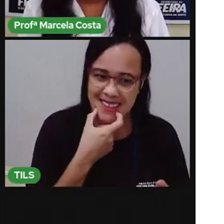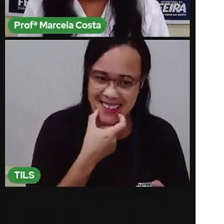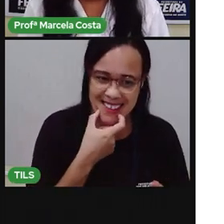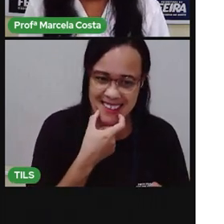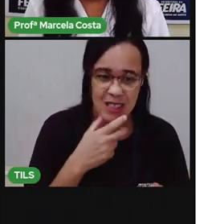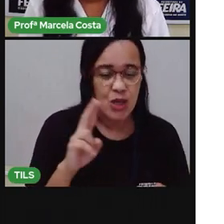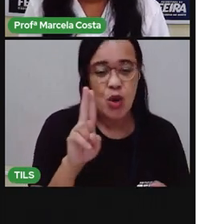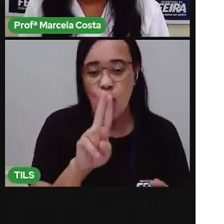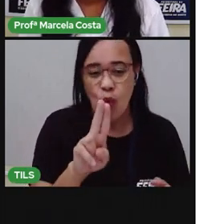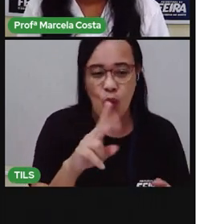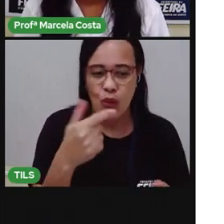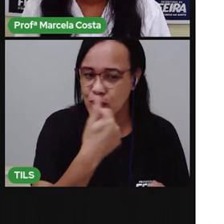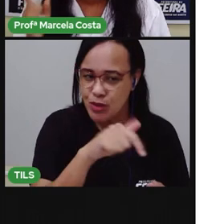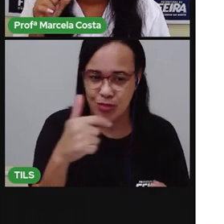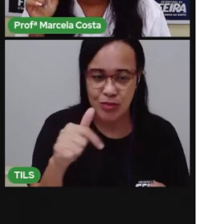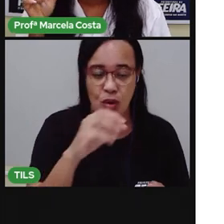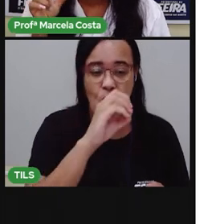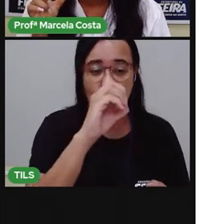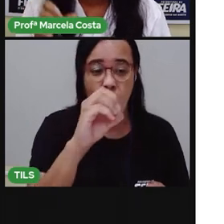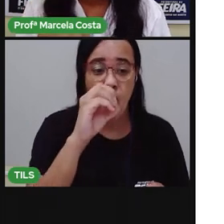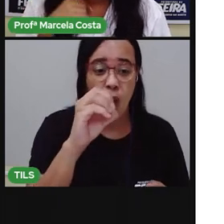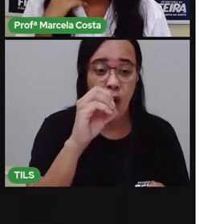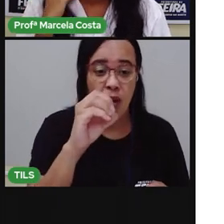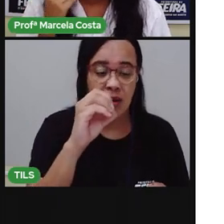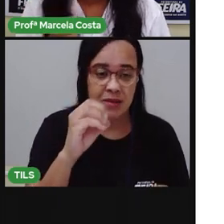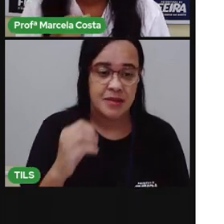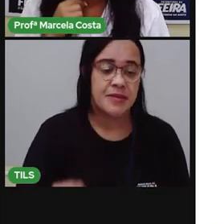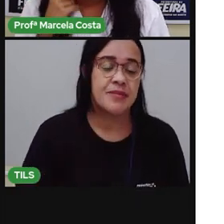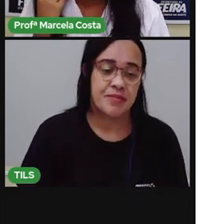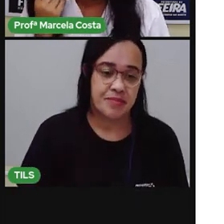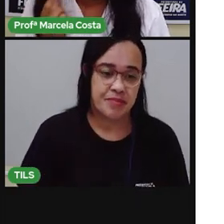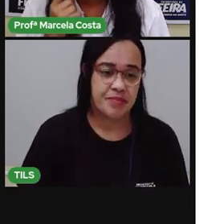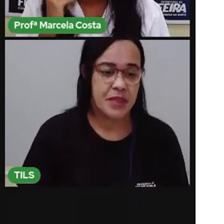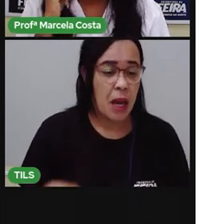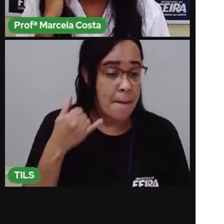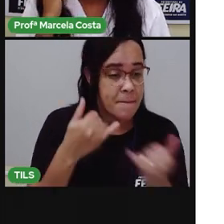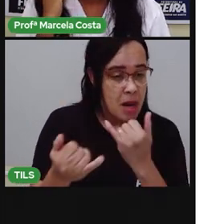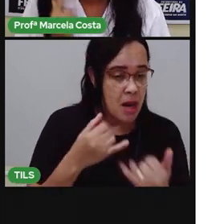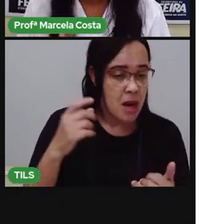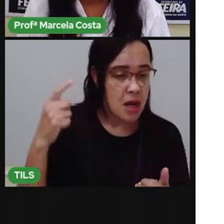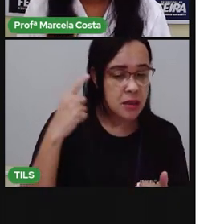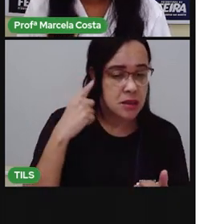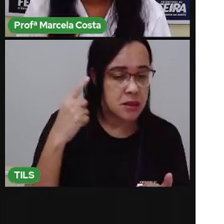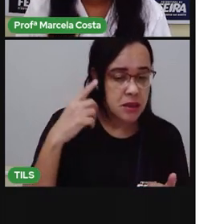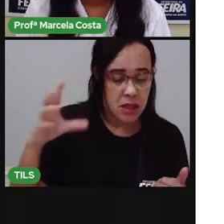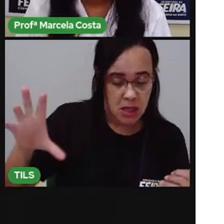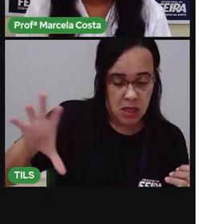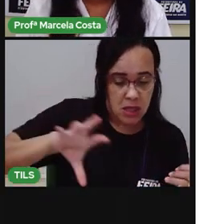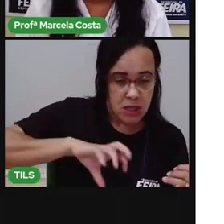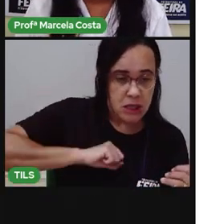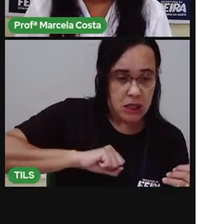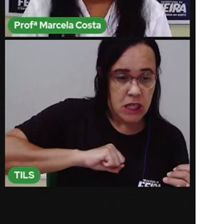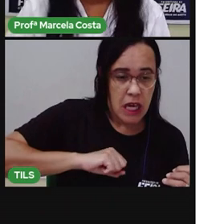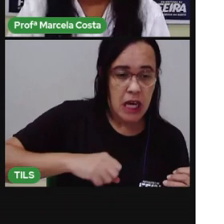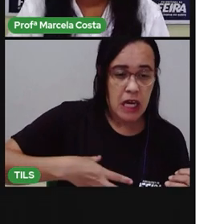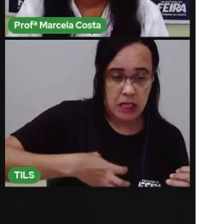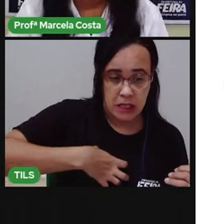na palavra, tem dois O. Mas você escuta o som do U.